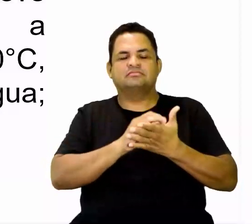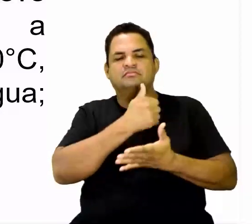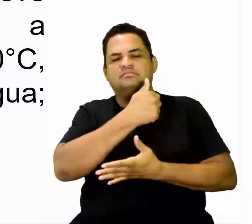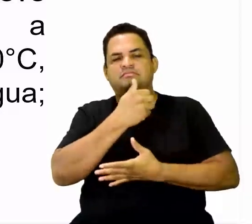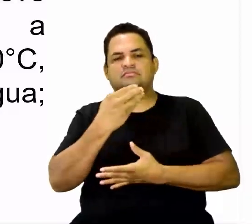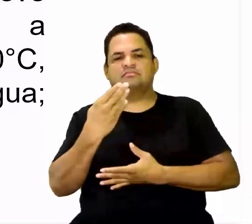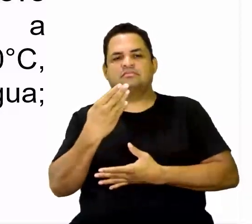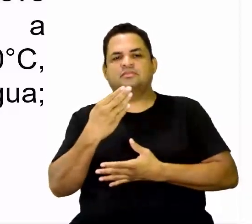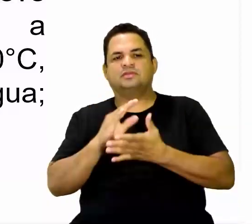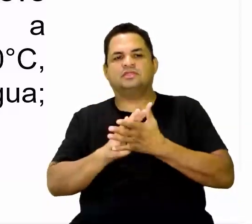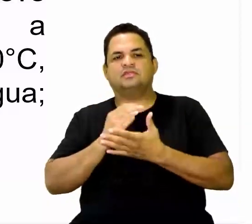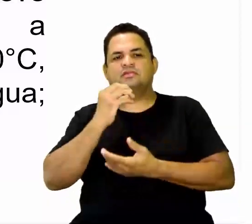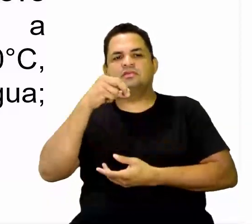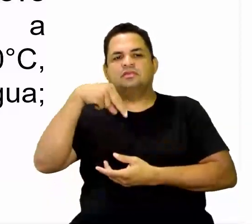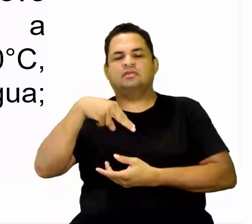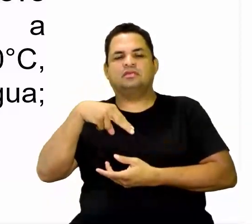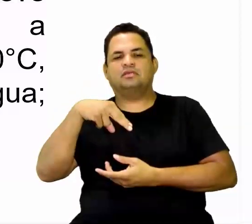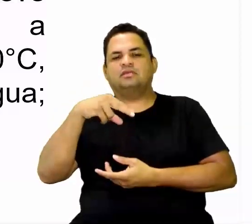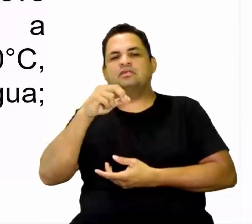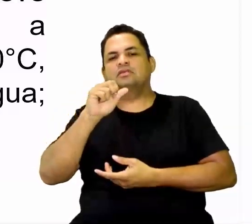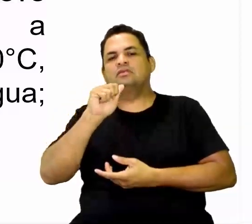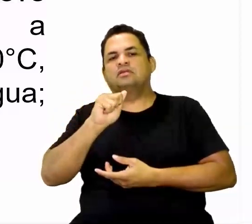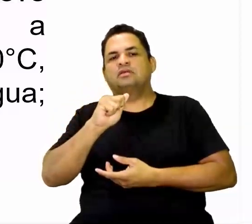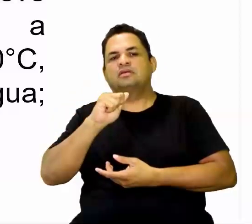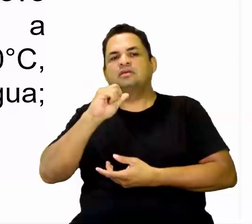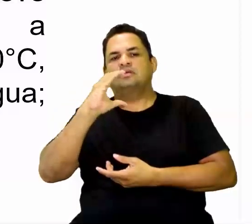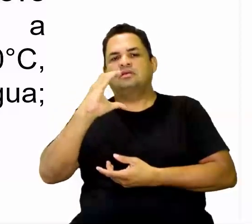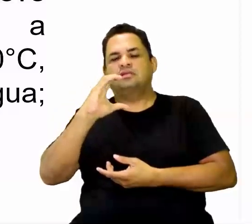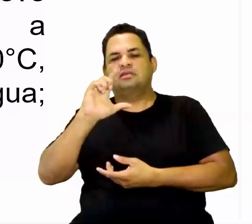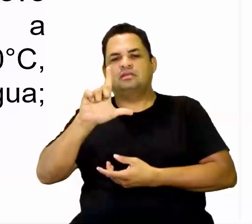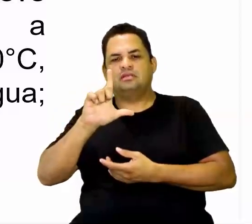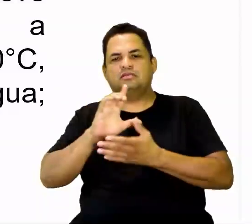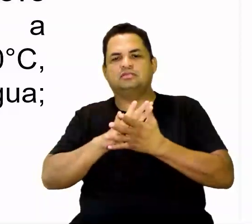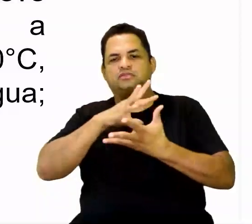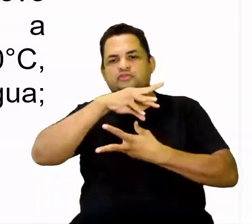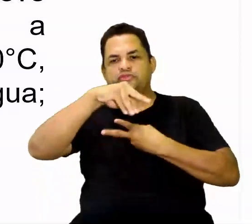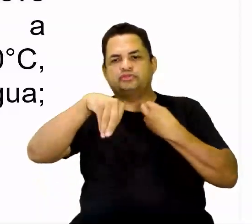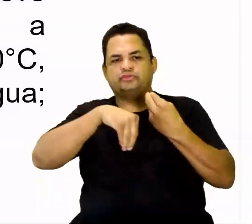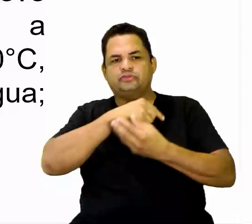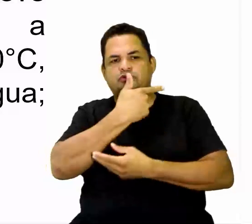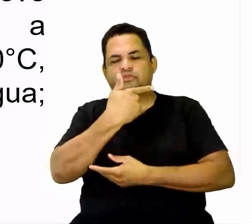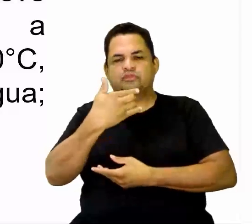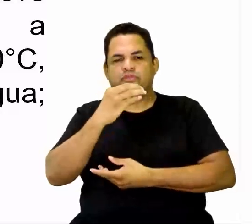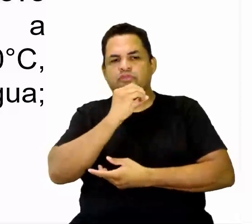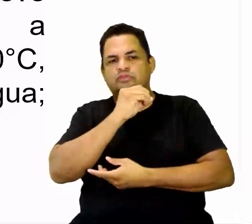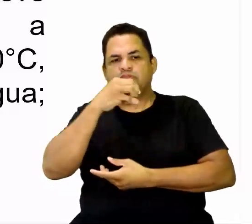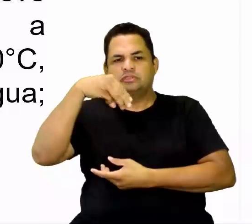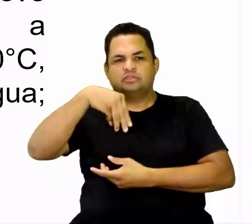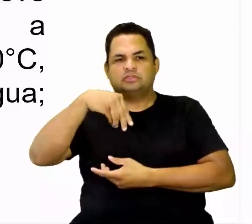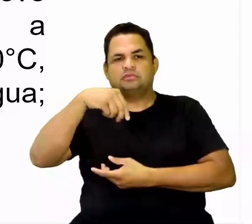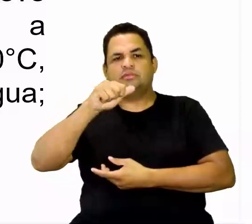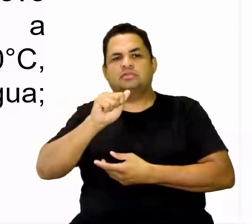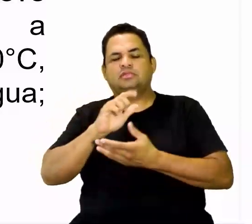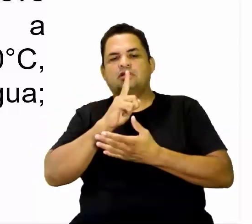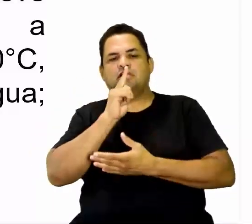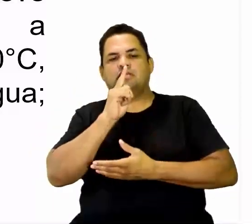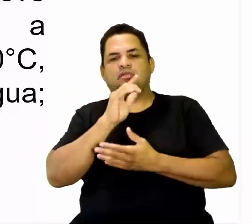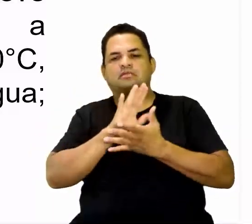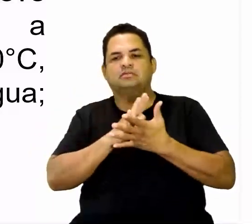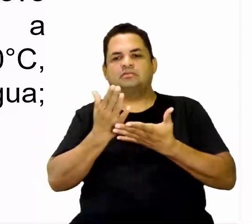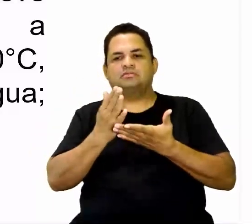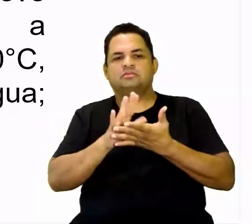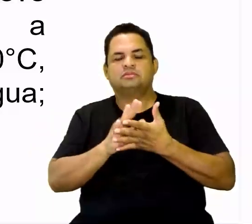14 gramas de cloreto de sódio dissolvido em 200 mililitros de água